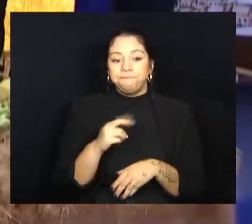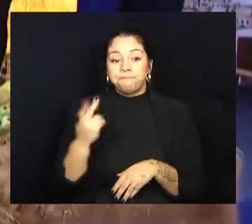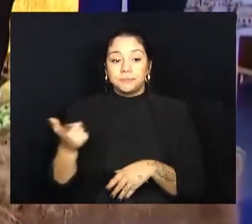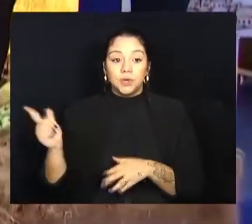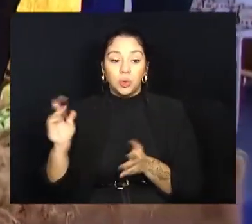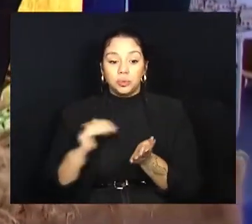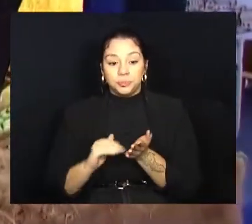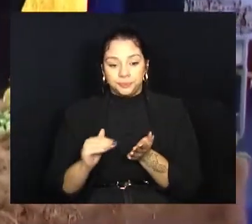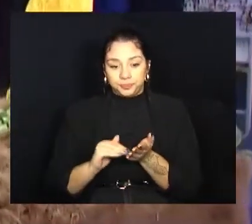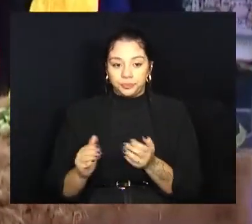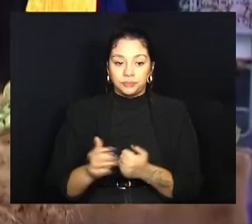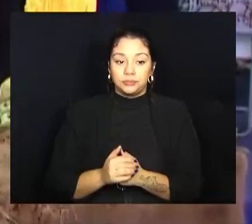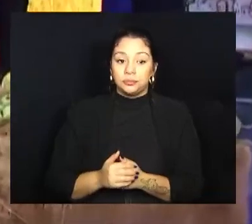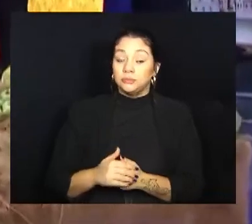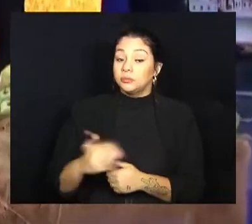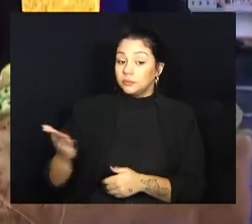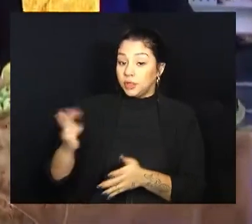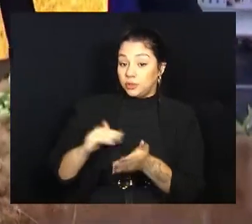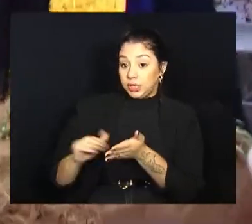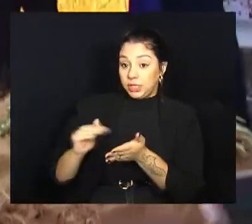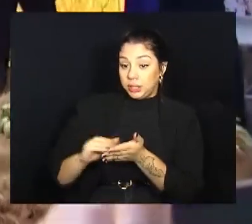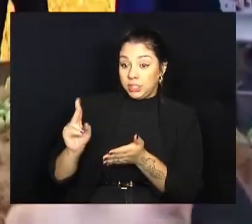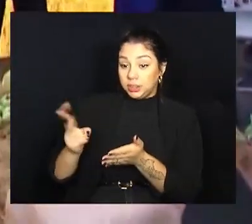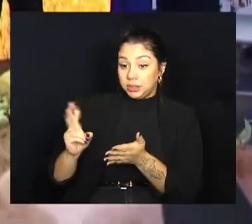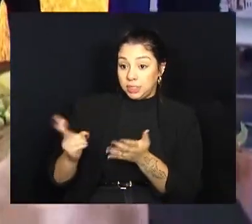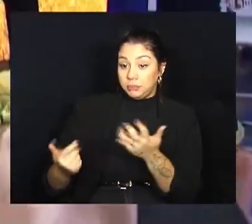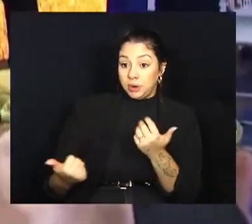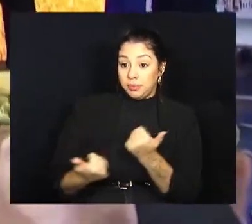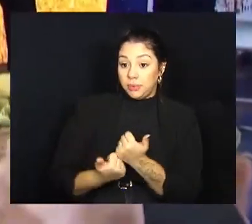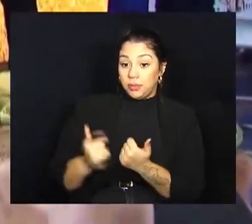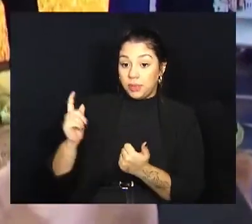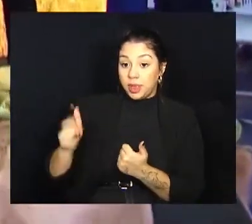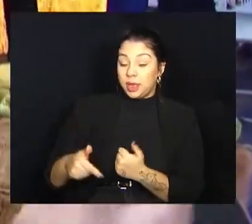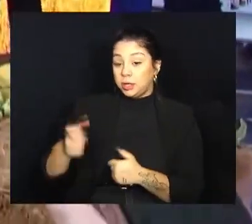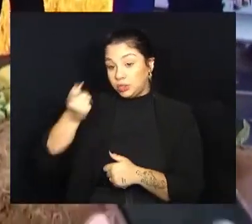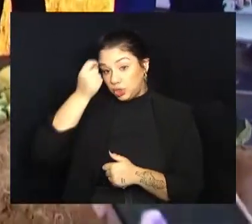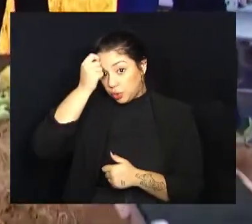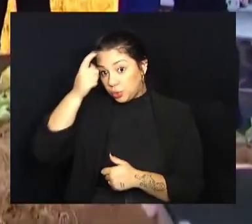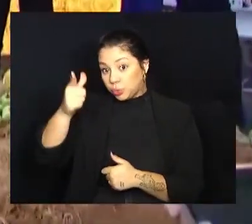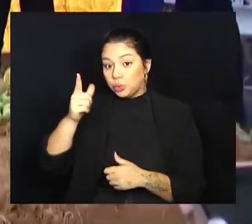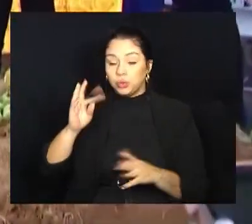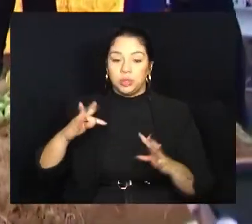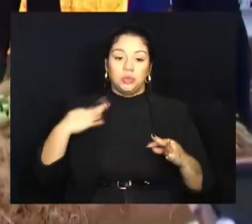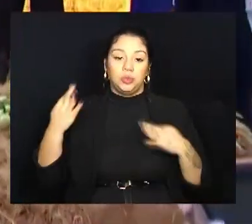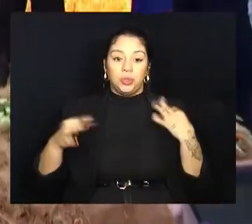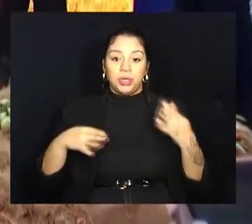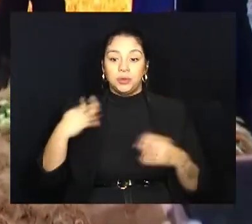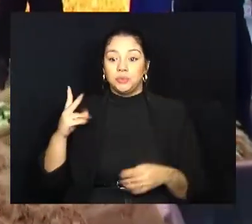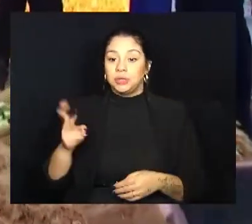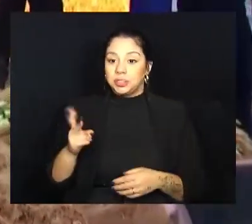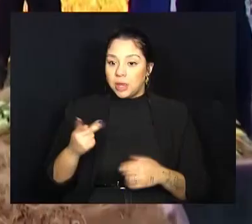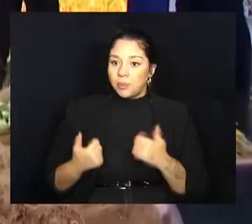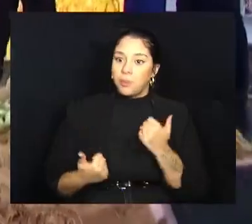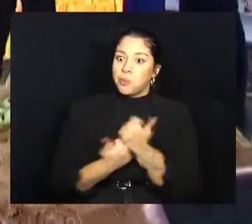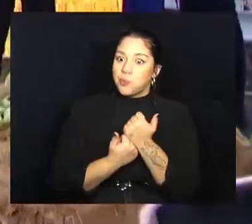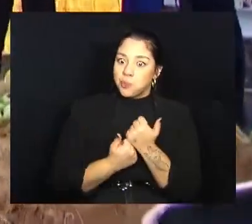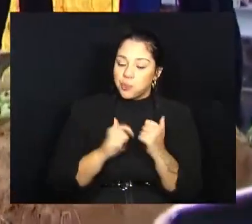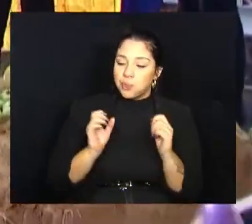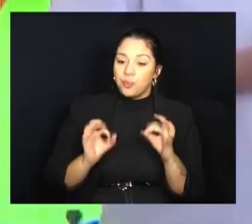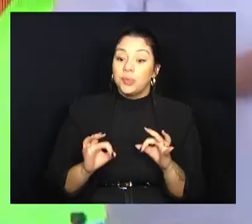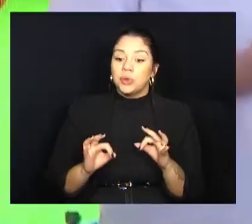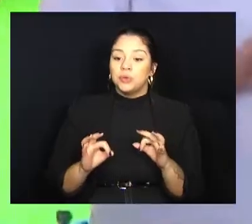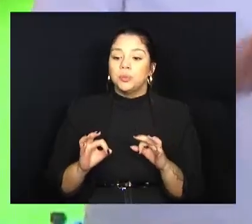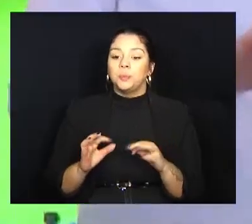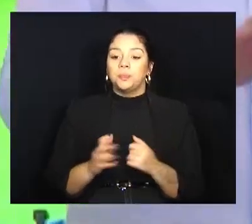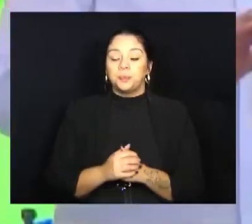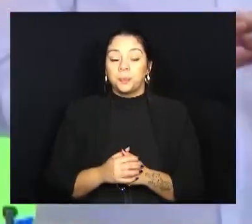serviços? A secretaria que sempre nos apoia muito, Secretaria de Cultura e Turismo, né, que é sempre uma grande apoiadora desse projeto,